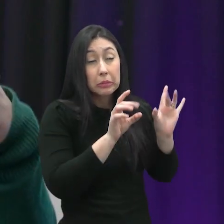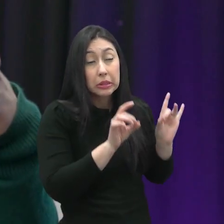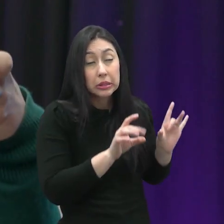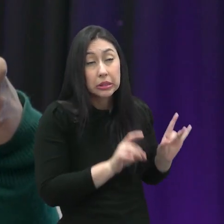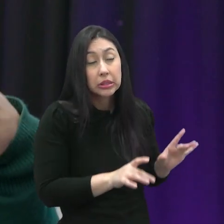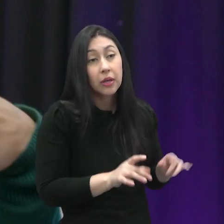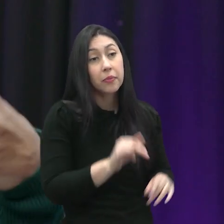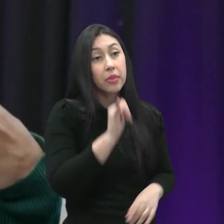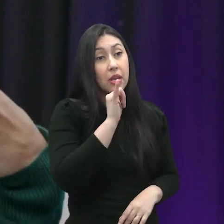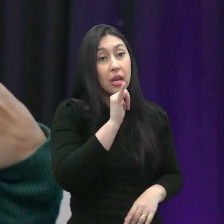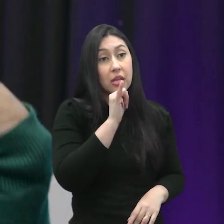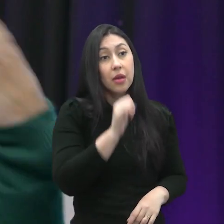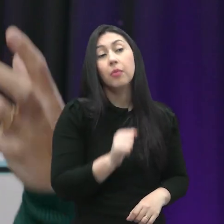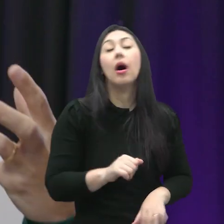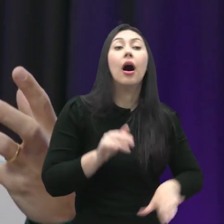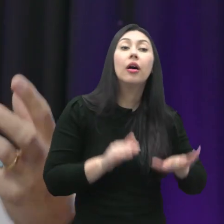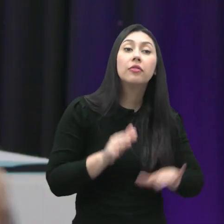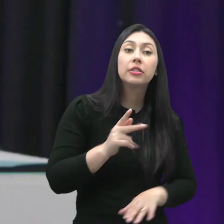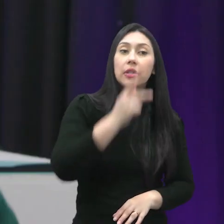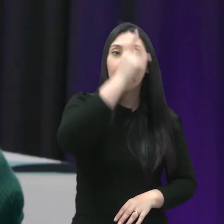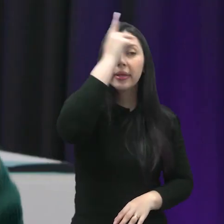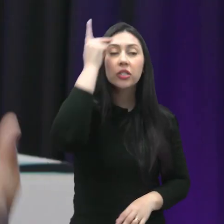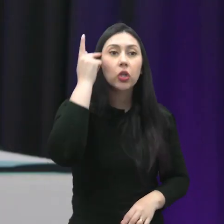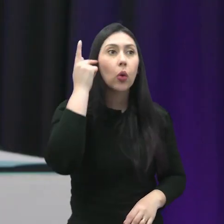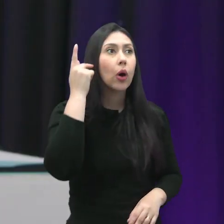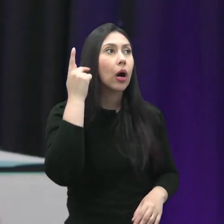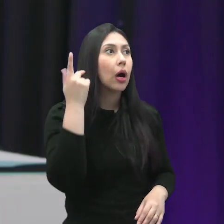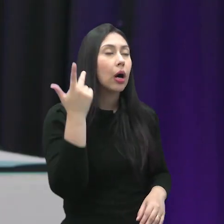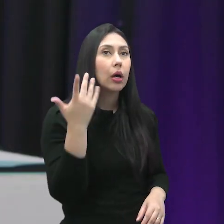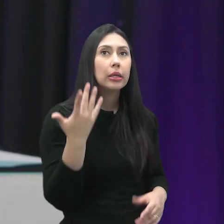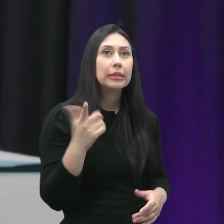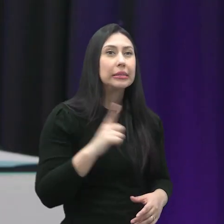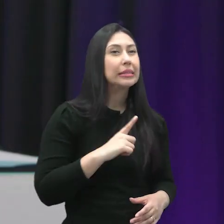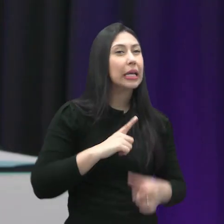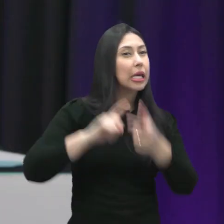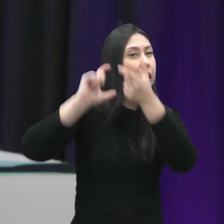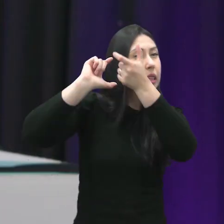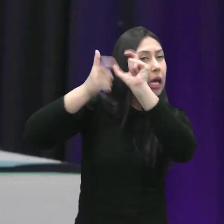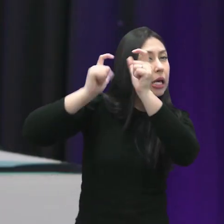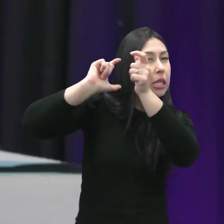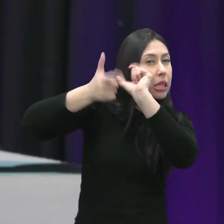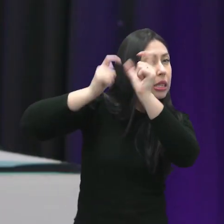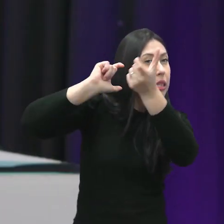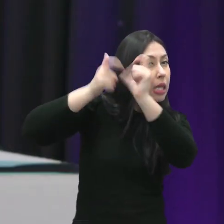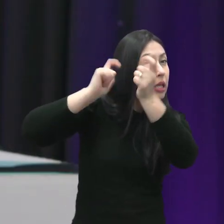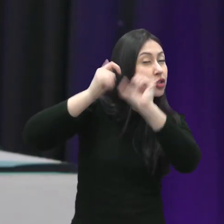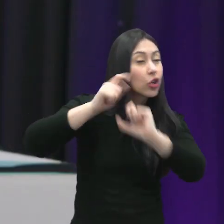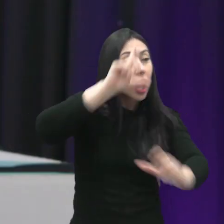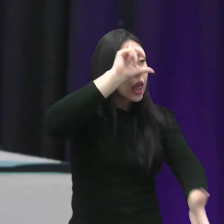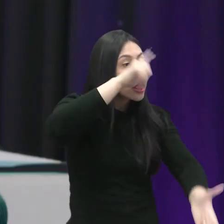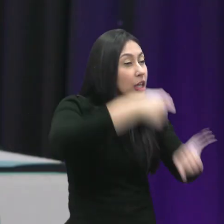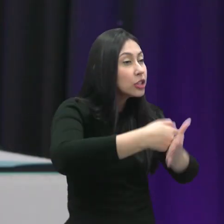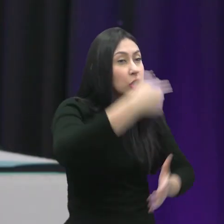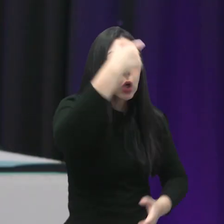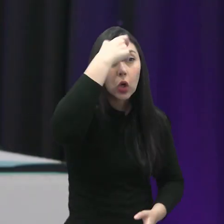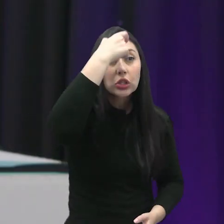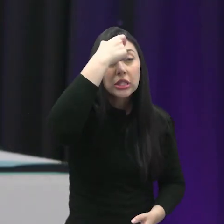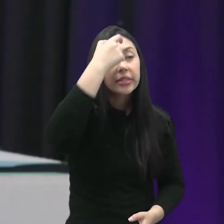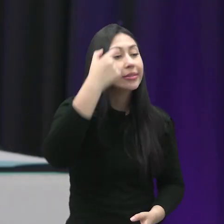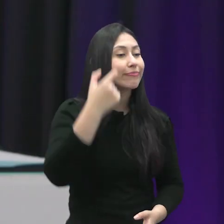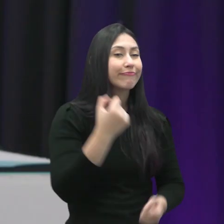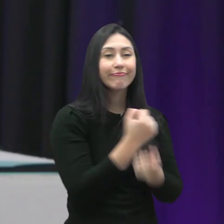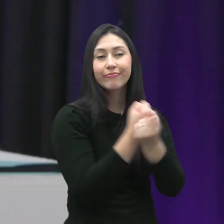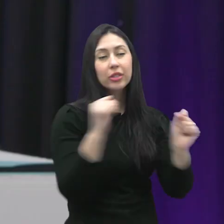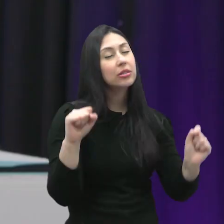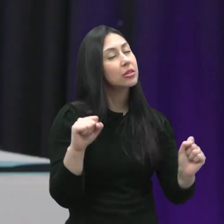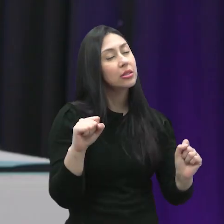que não tem condições de definir sobre a própria saúde, homens com transtornos psiquiátricos que às vezes procuram